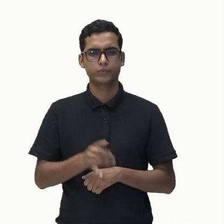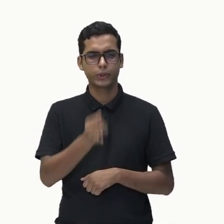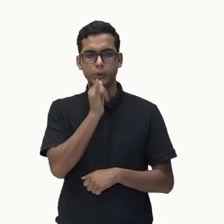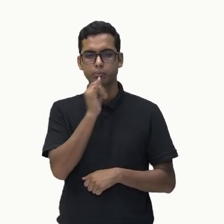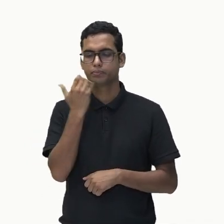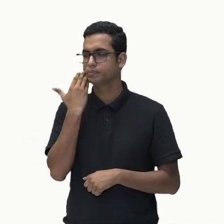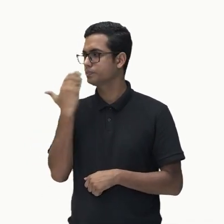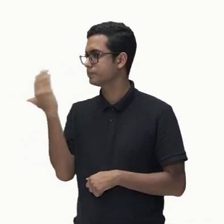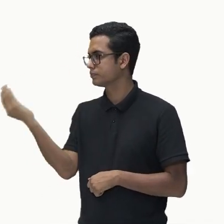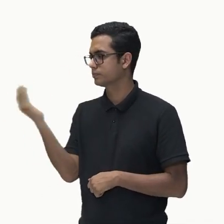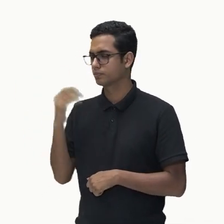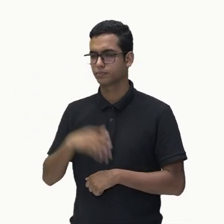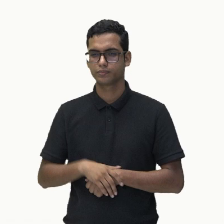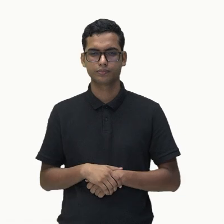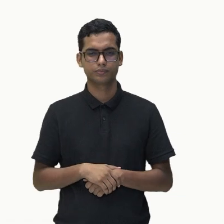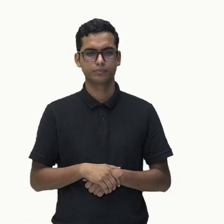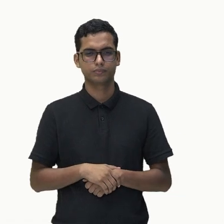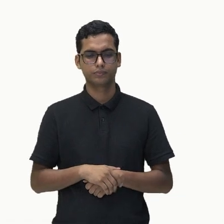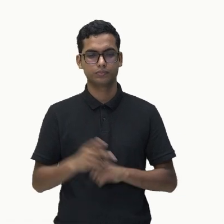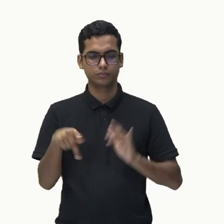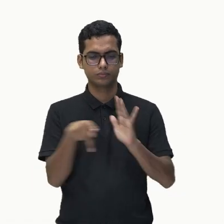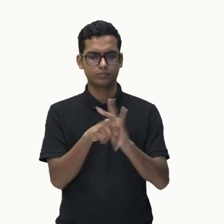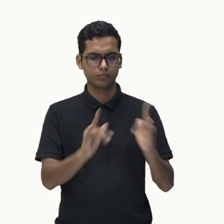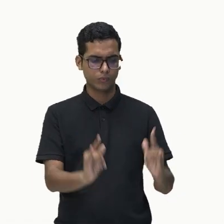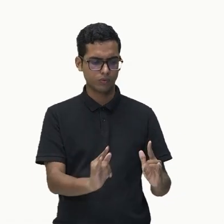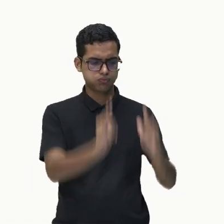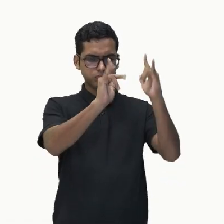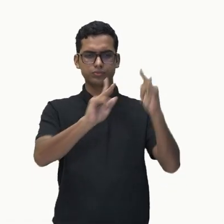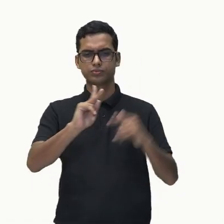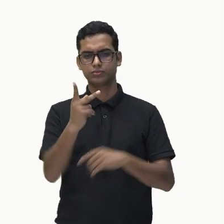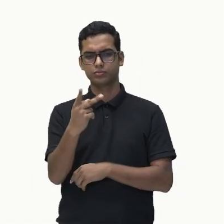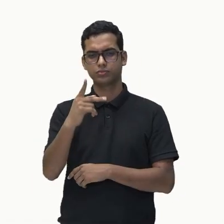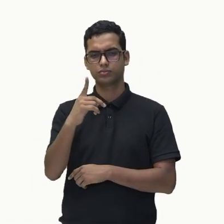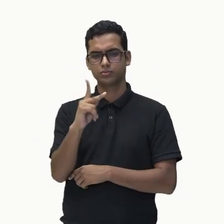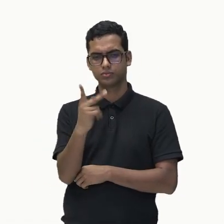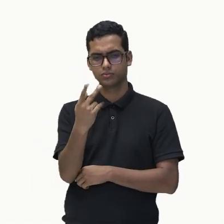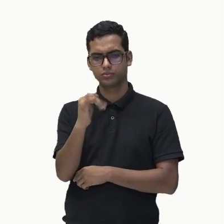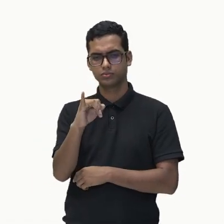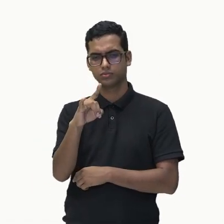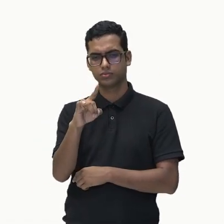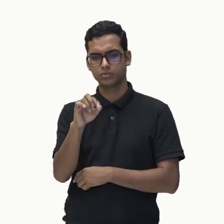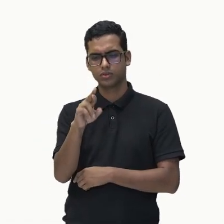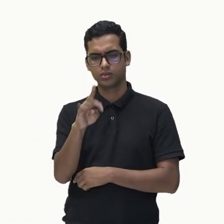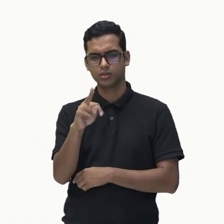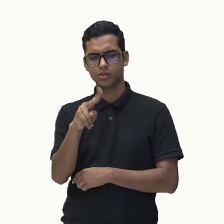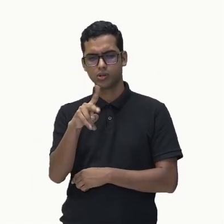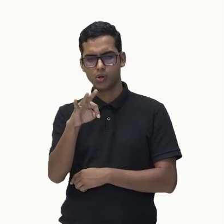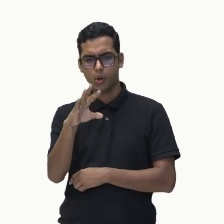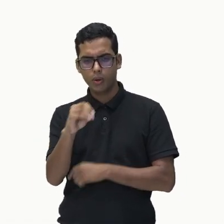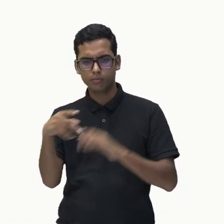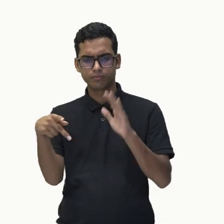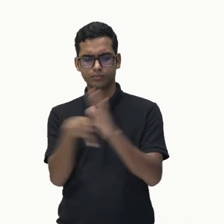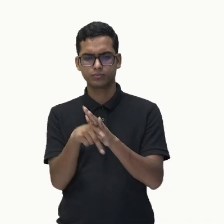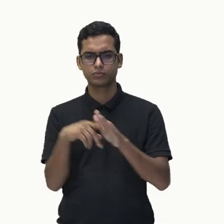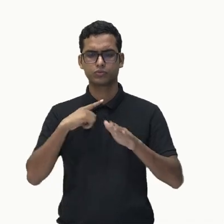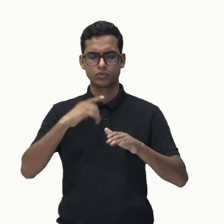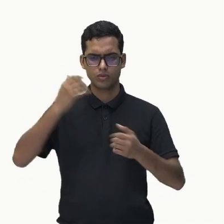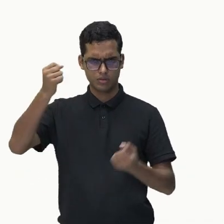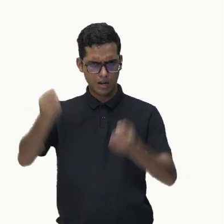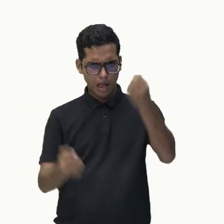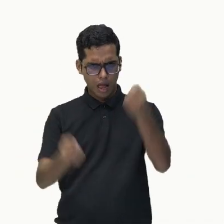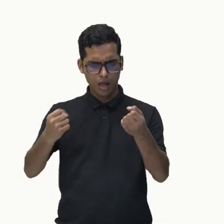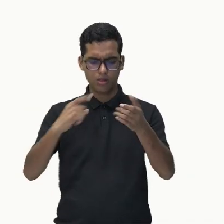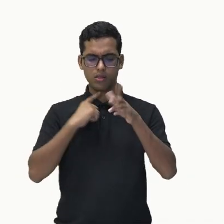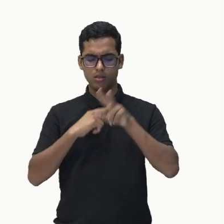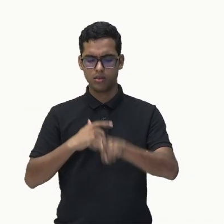ó, um elevador hidráulico de uma oficina mecânica, né, aqueles elevadores que levantam os